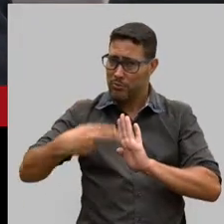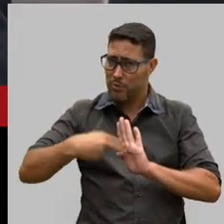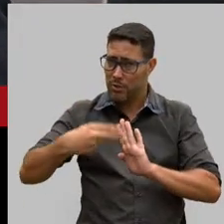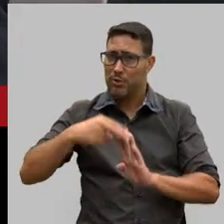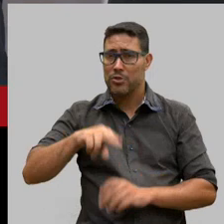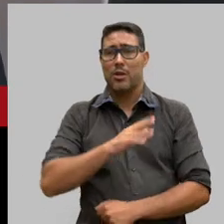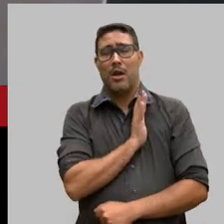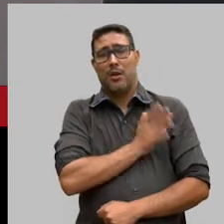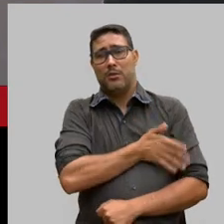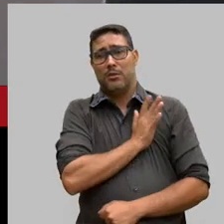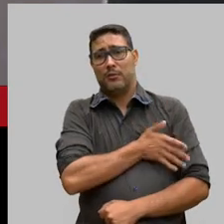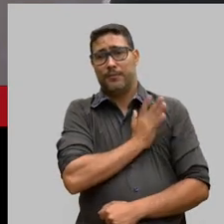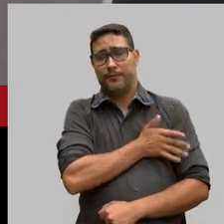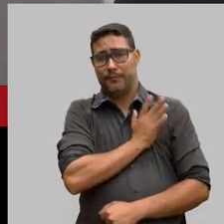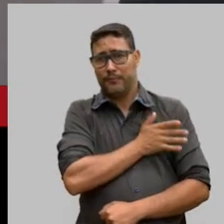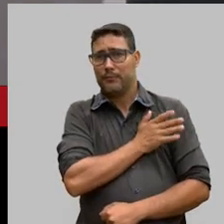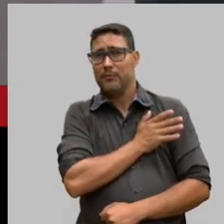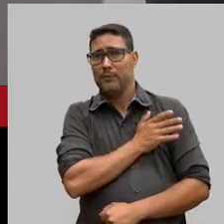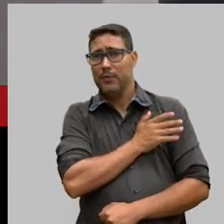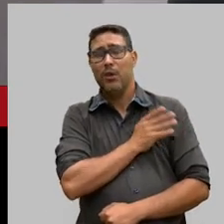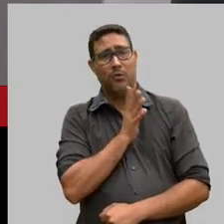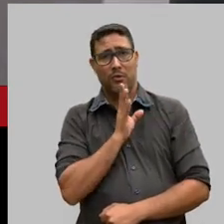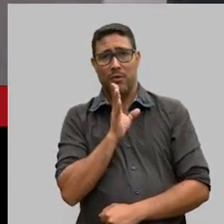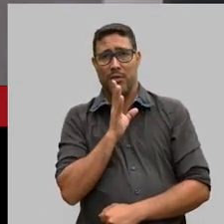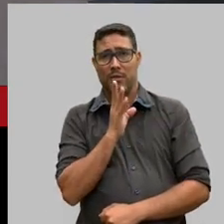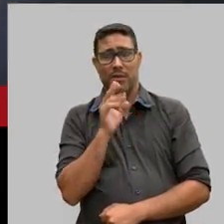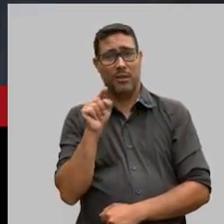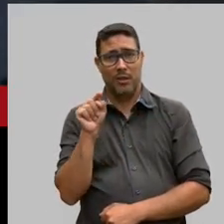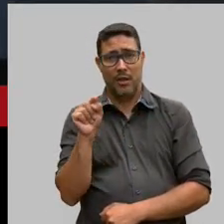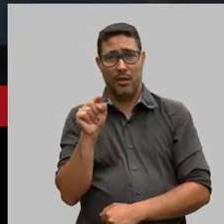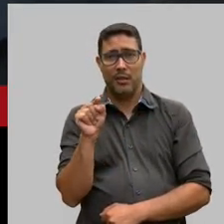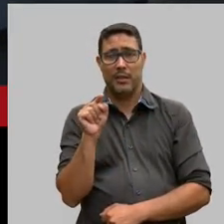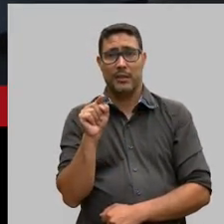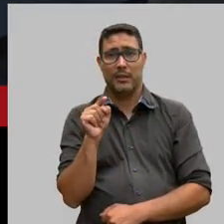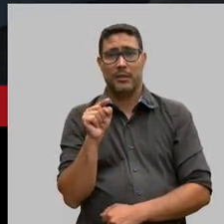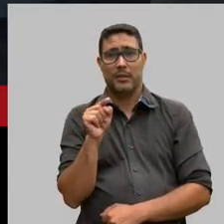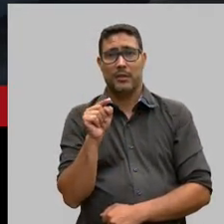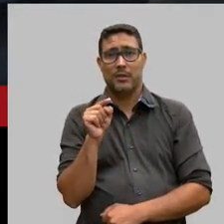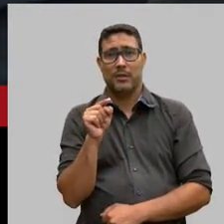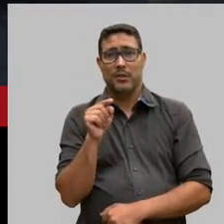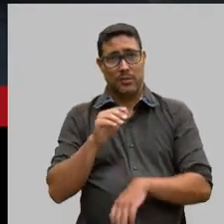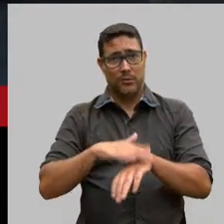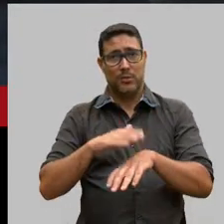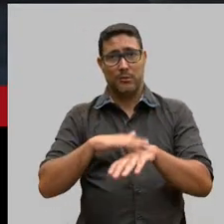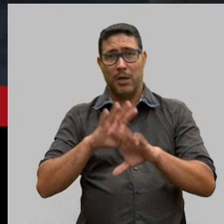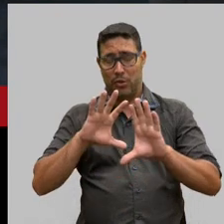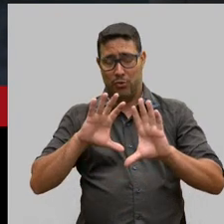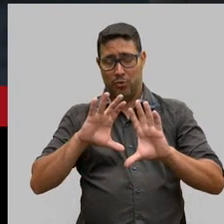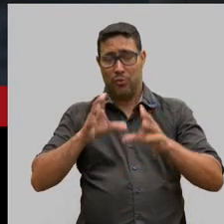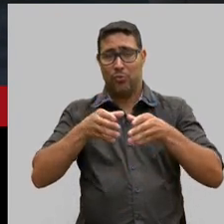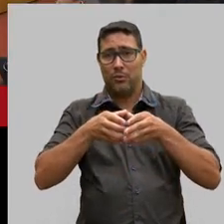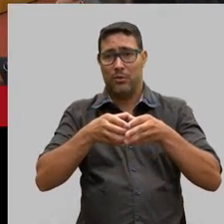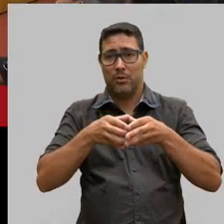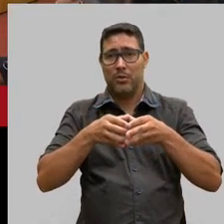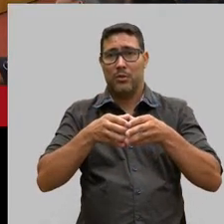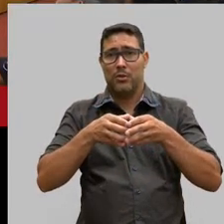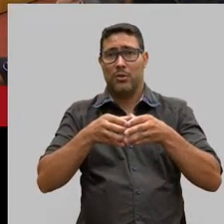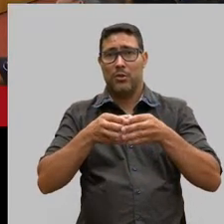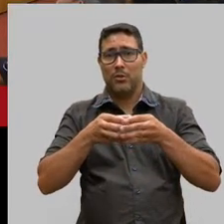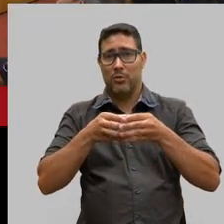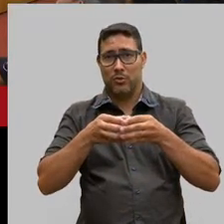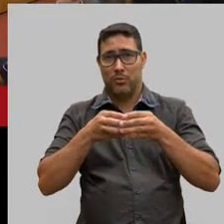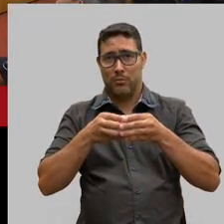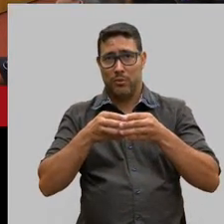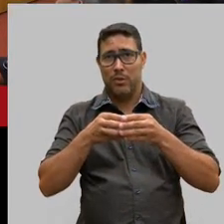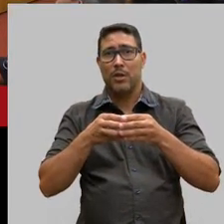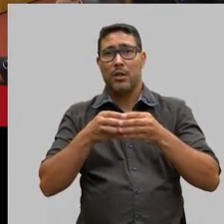cardiovascular eu conheci a d Florence fazendo parte da equipe que ajudou